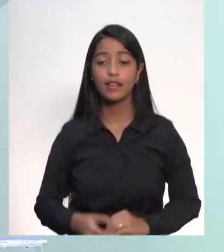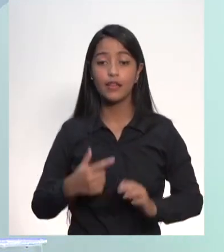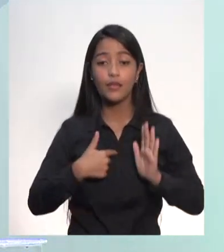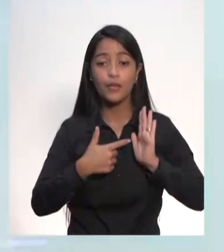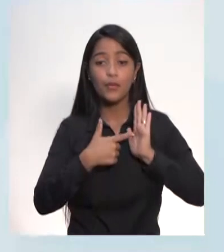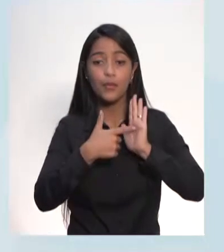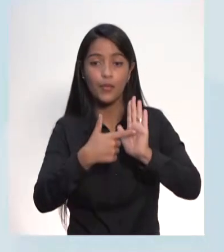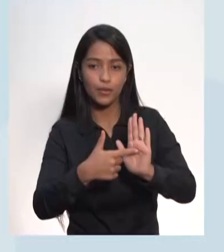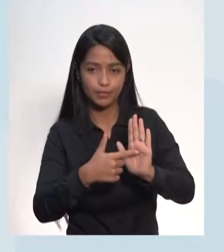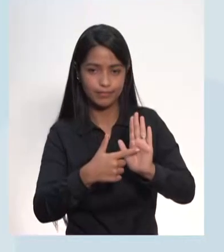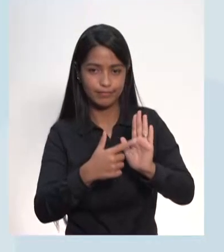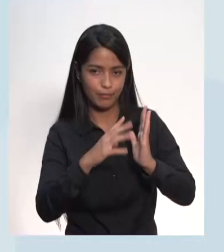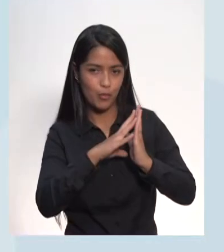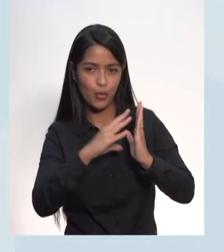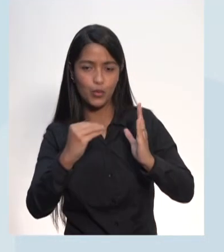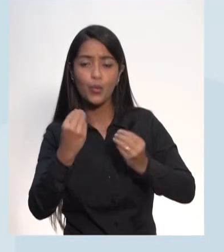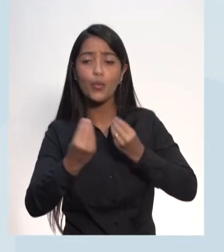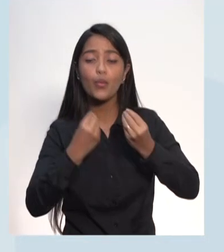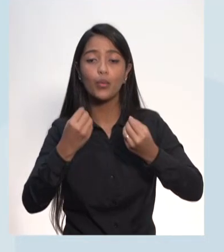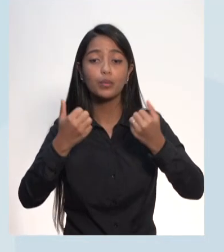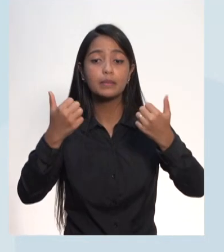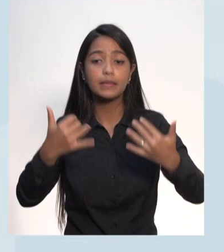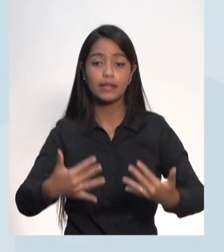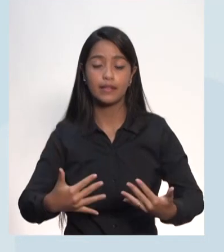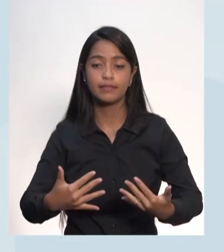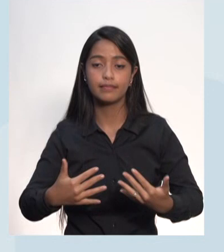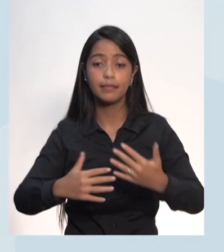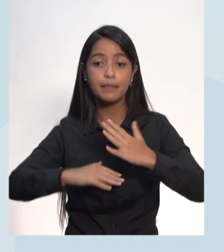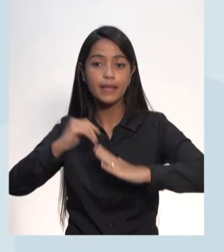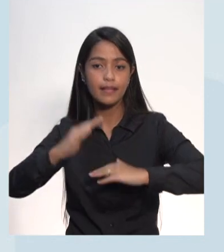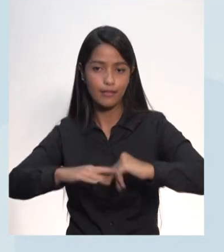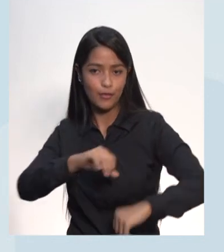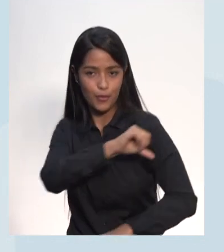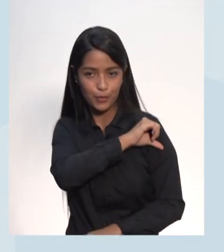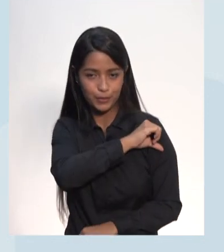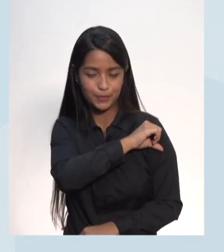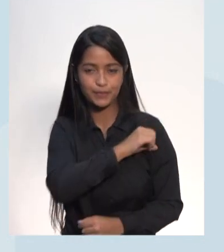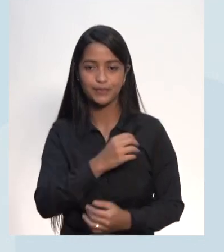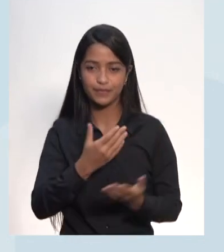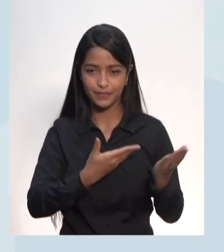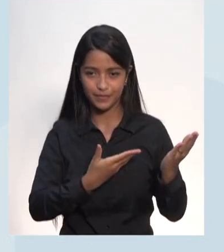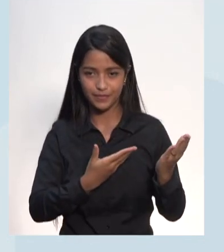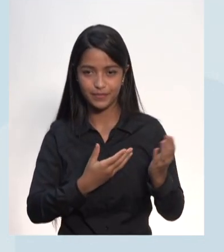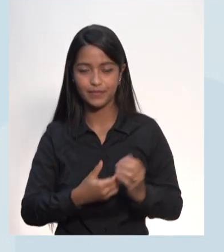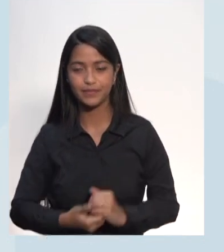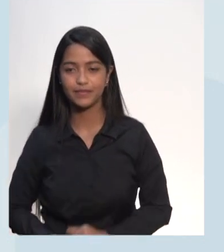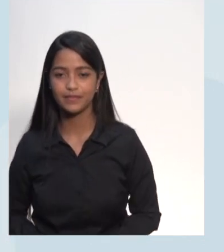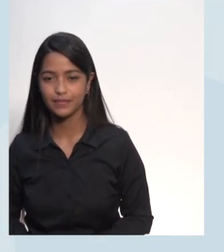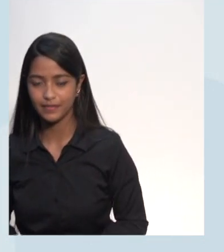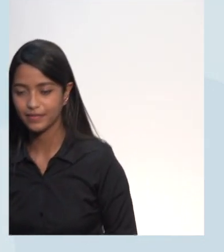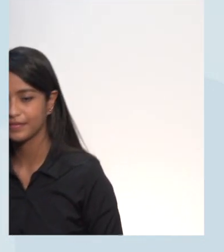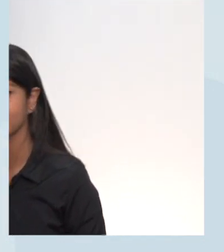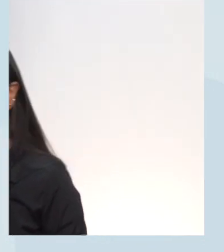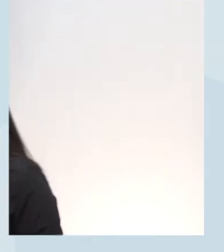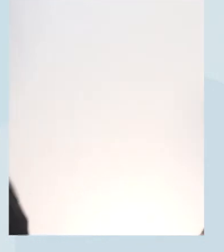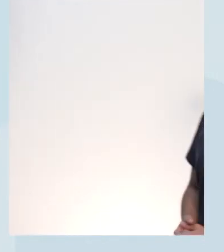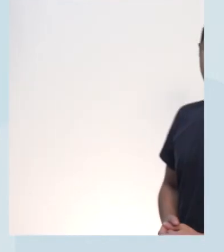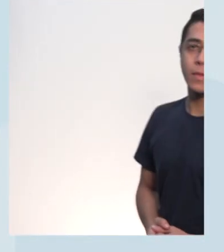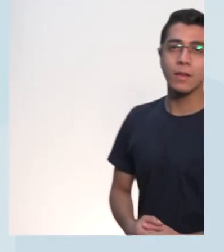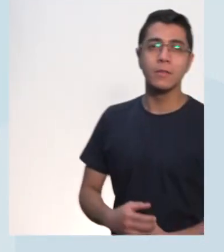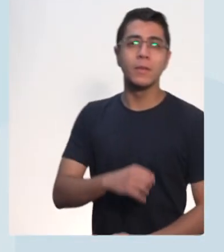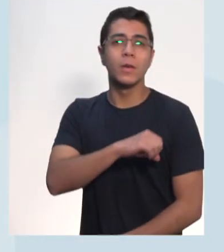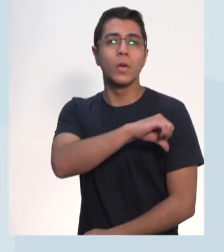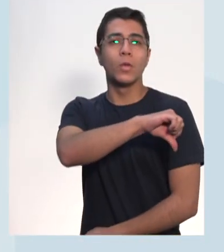essa questão, falando um pouquinho de habilidades do 9º ano. Então, olha só. Para o 9º ano, uma das